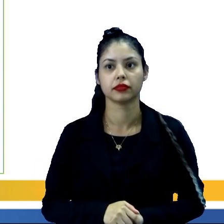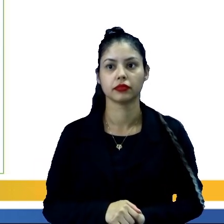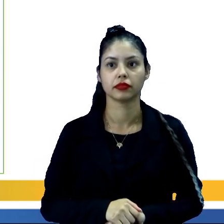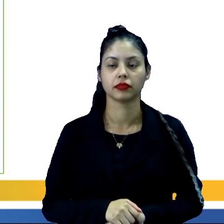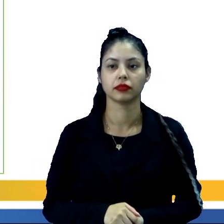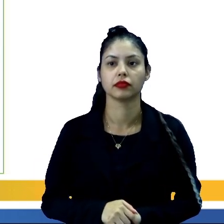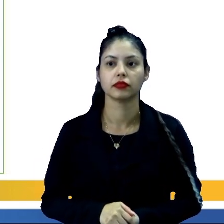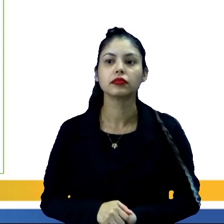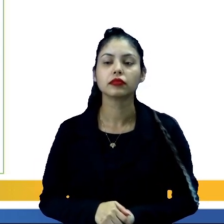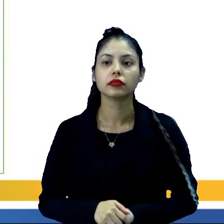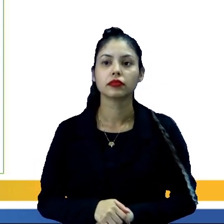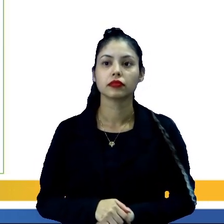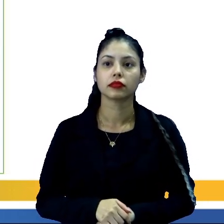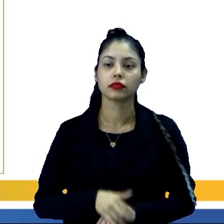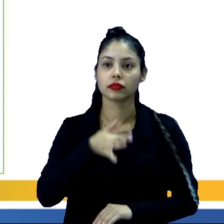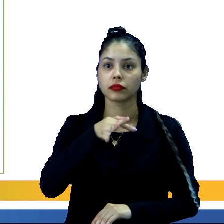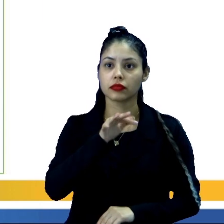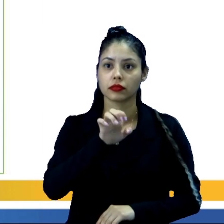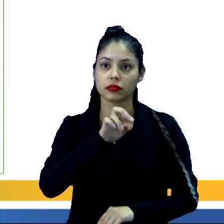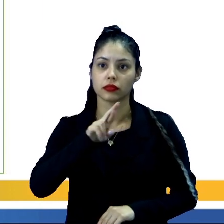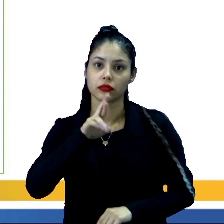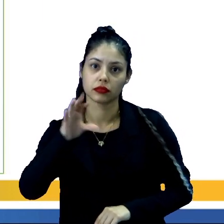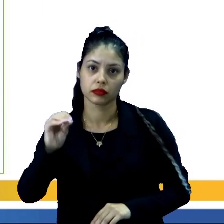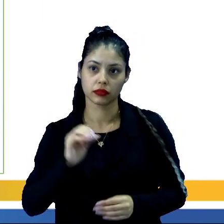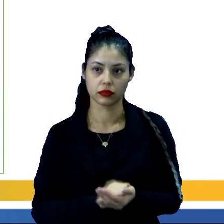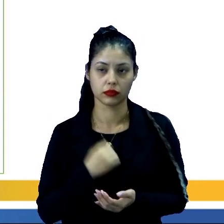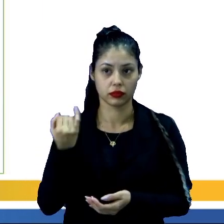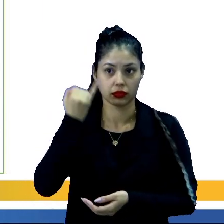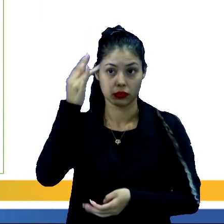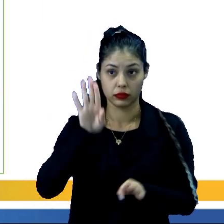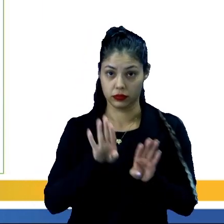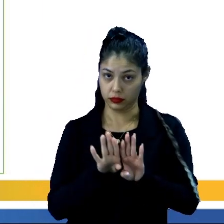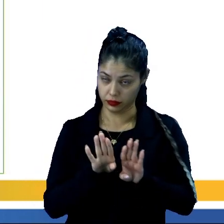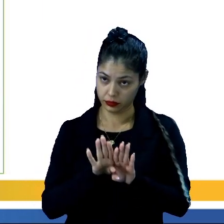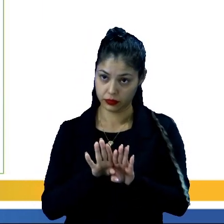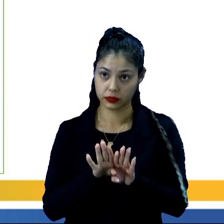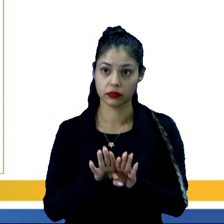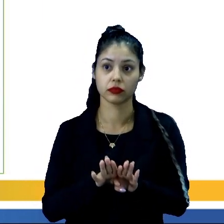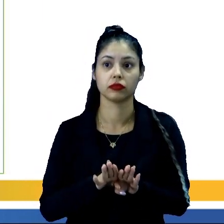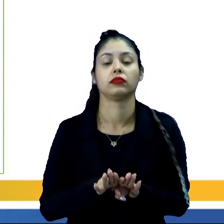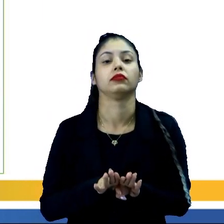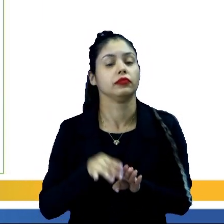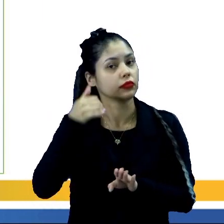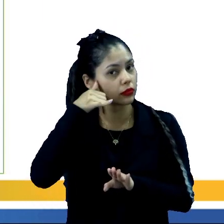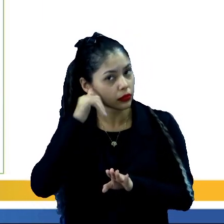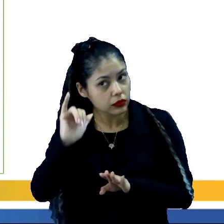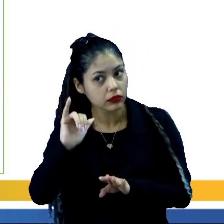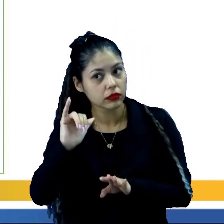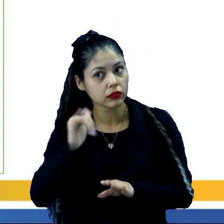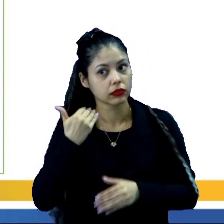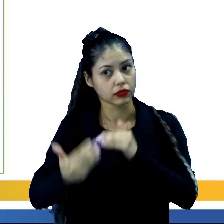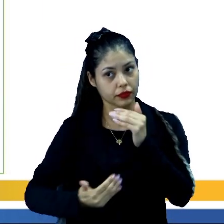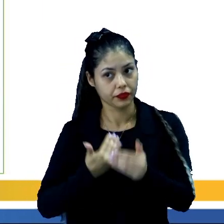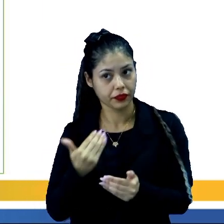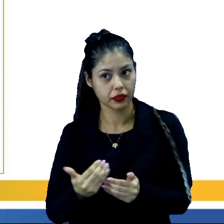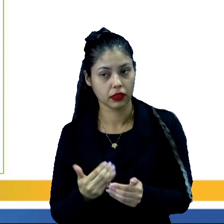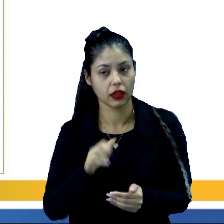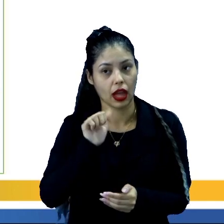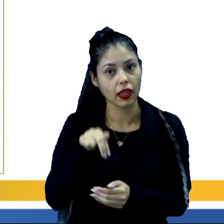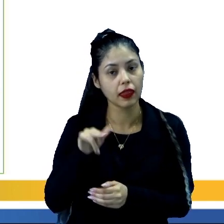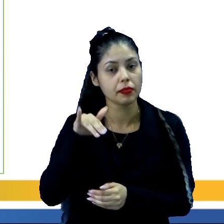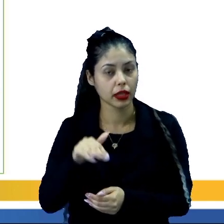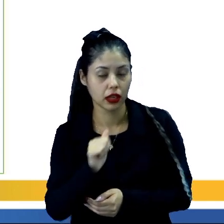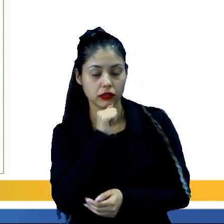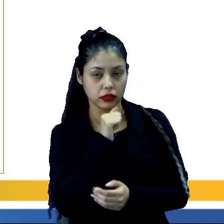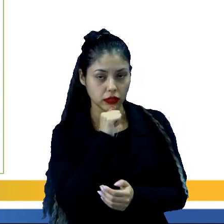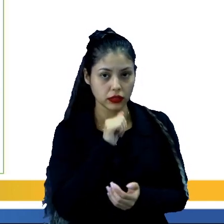chocolate. Depois temos o ferro, né? Então é muito importante a questão do ferro, para evitar que a gente desenvolva ali uma